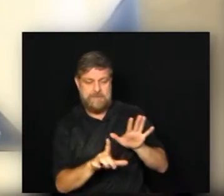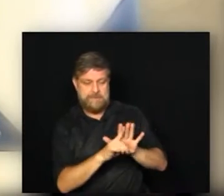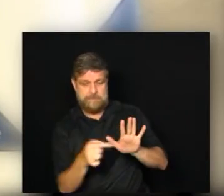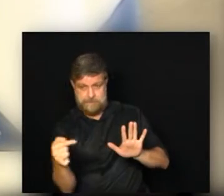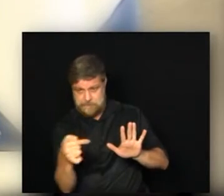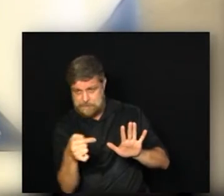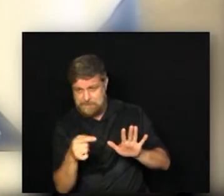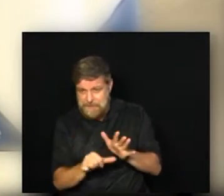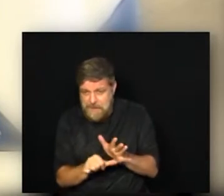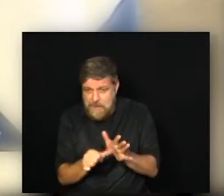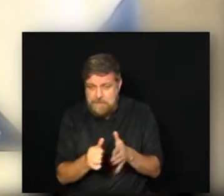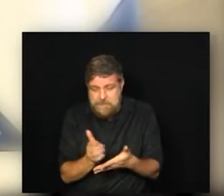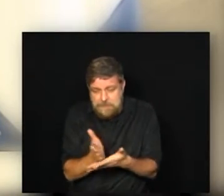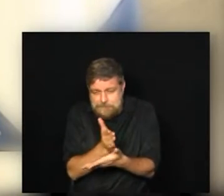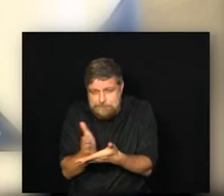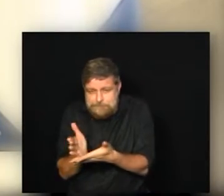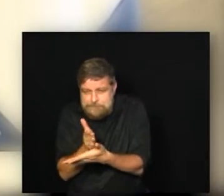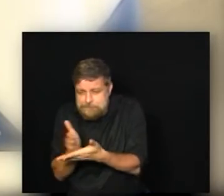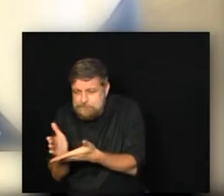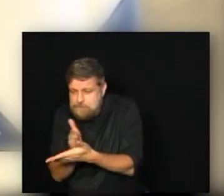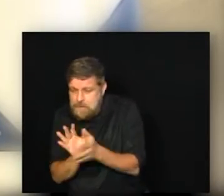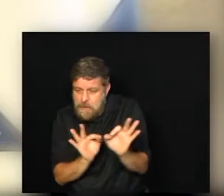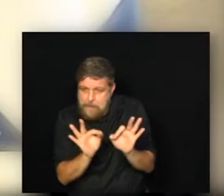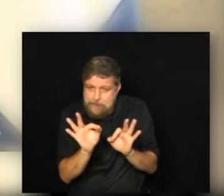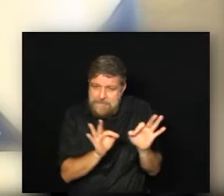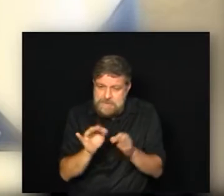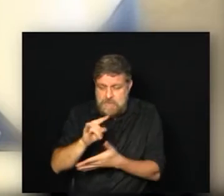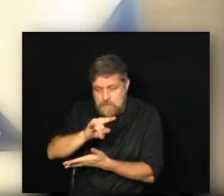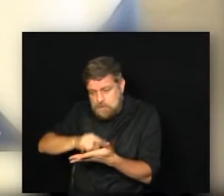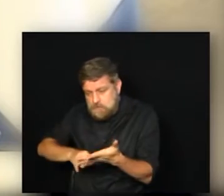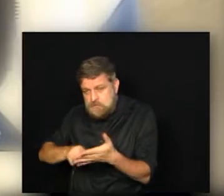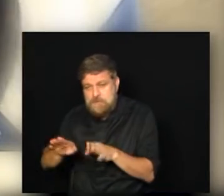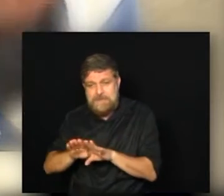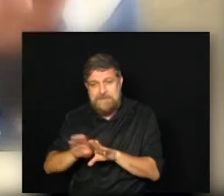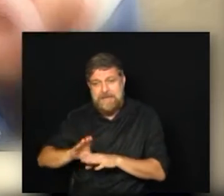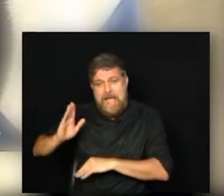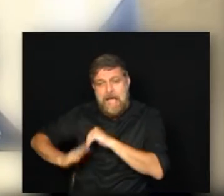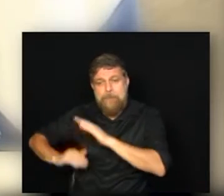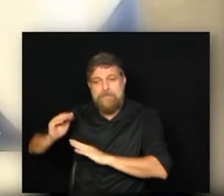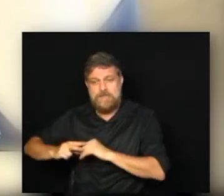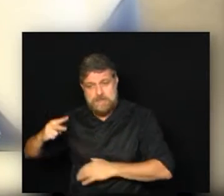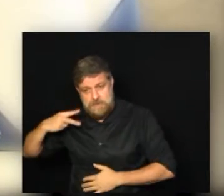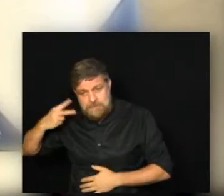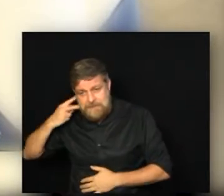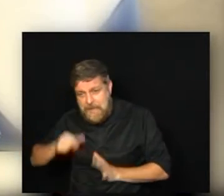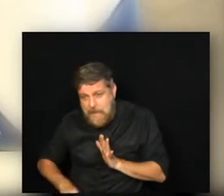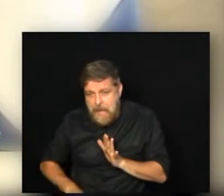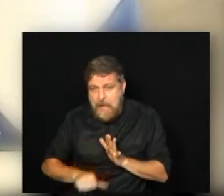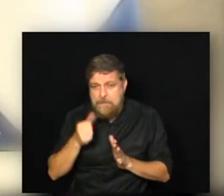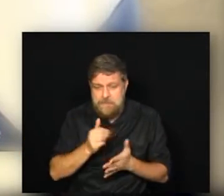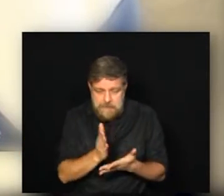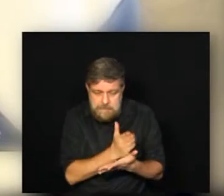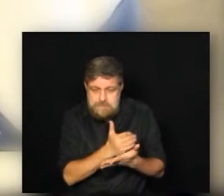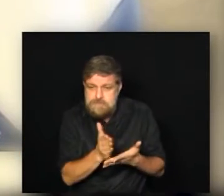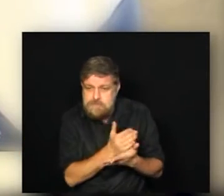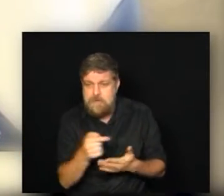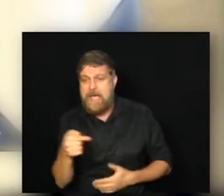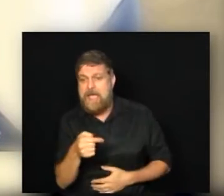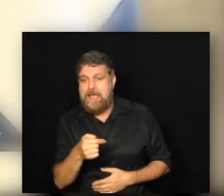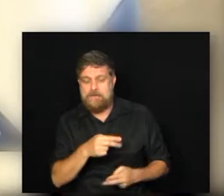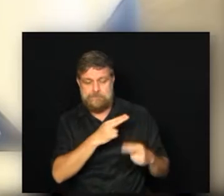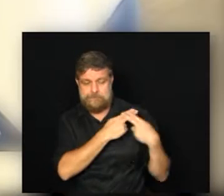Legalidade é o primeiro filtro de projetos, moções, as ações dos vereadores. O primeiro filtro que passa é a Comissão